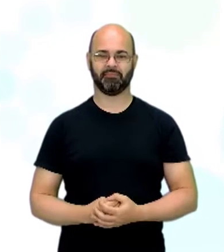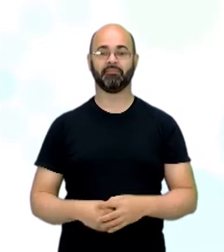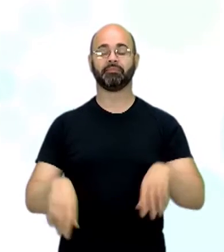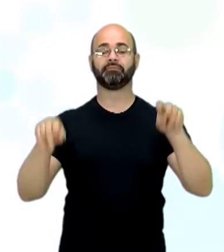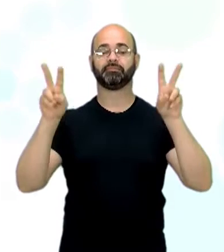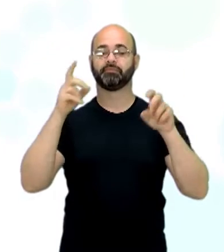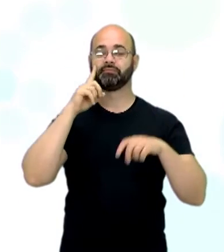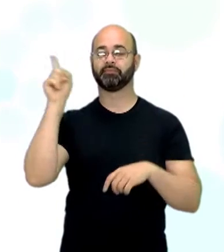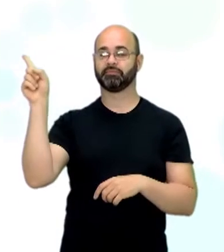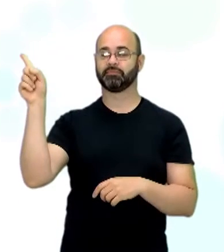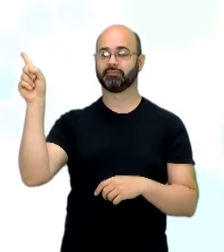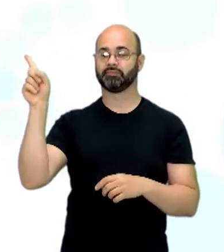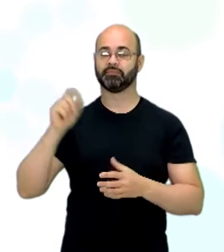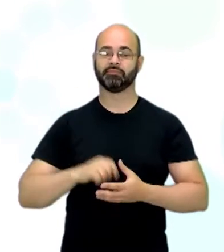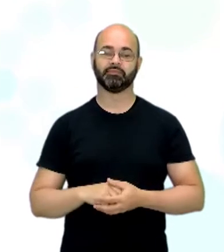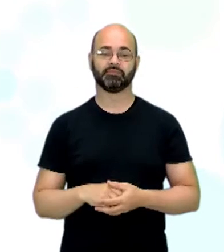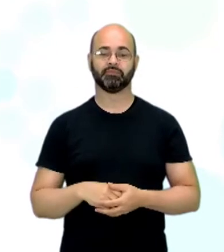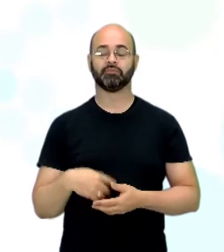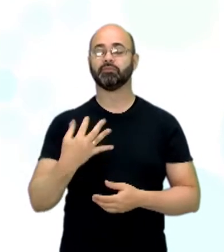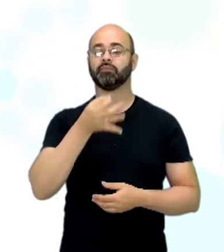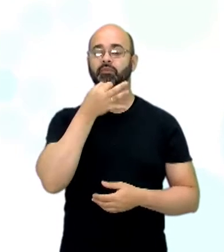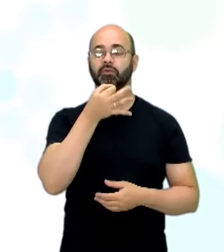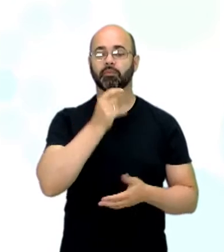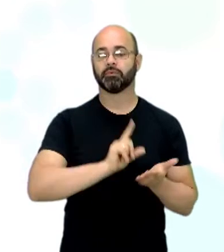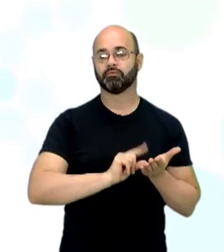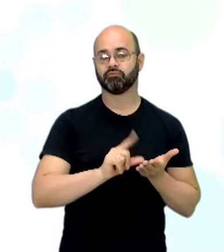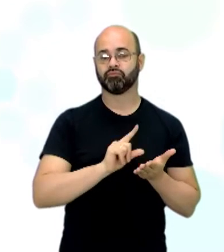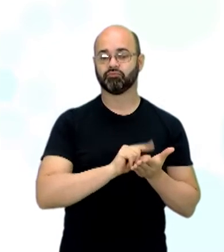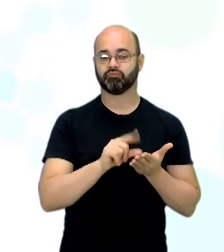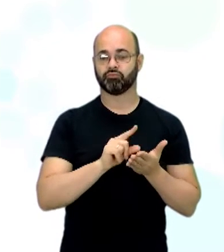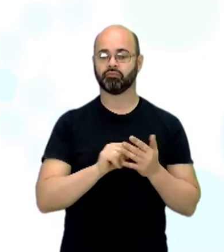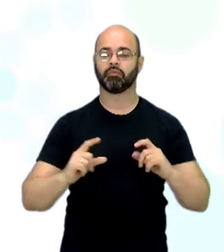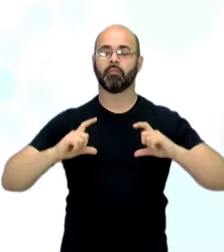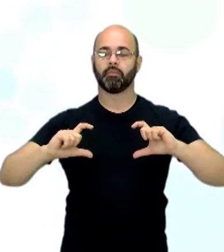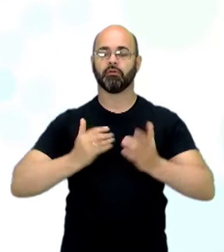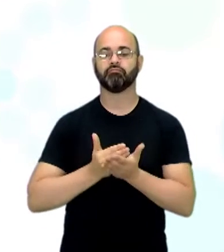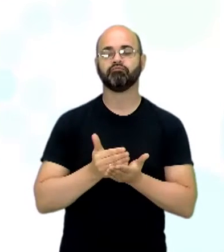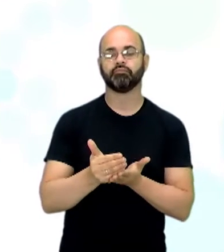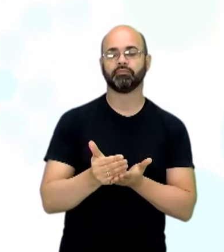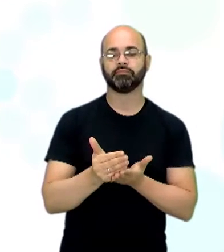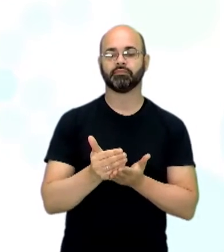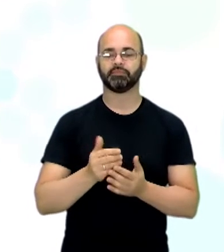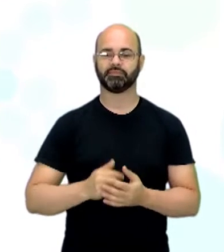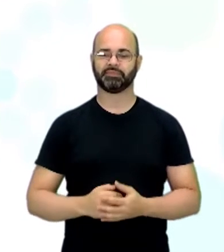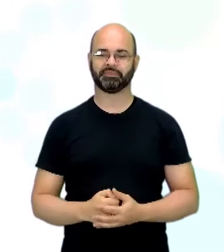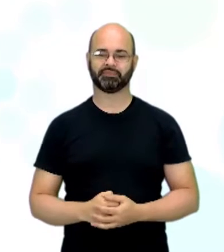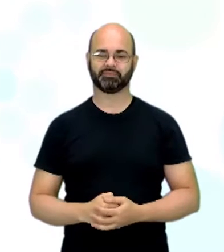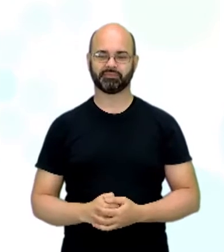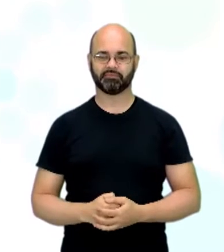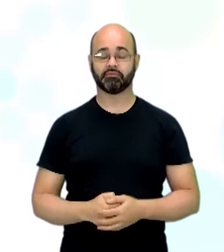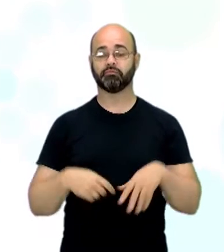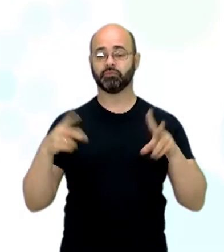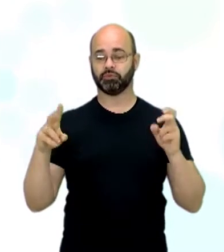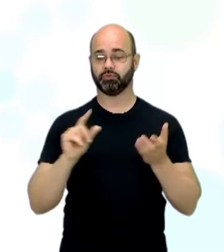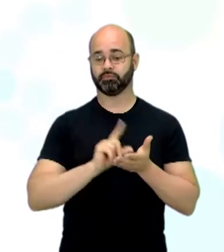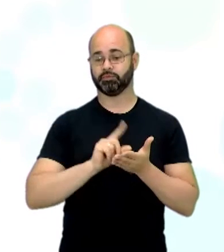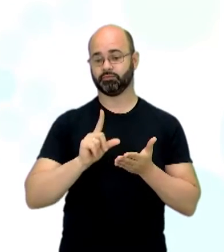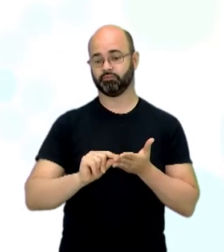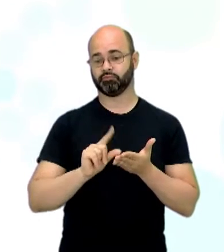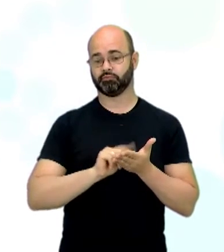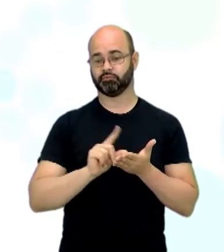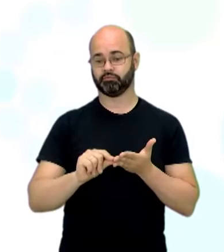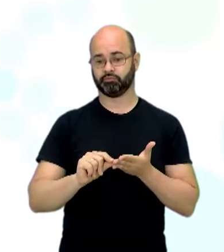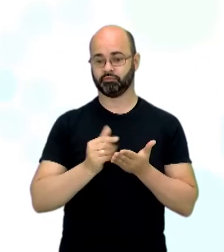título. We have there Opinion Article, Introduction Paragraph. E aí? Estamos falando de um artigo de